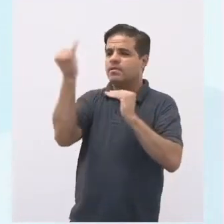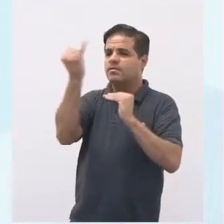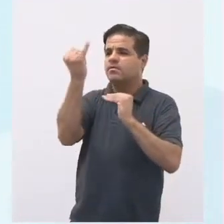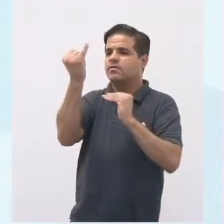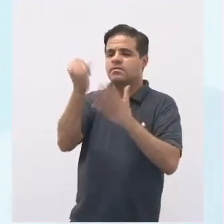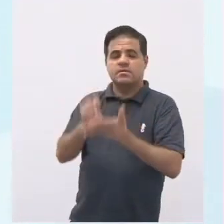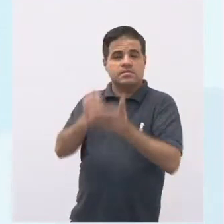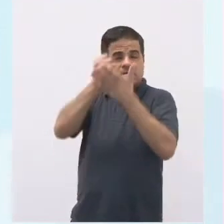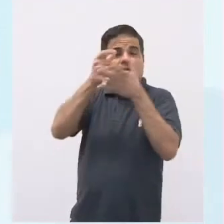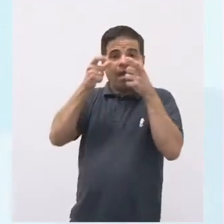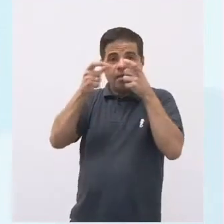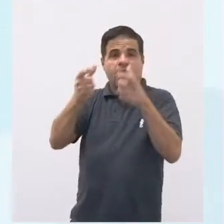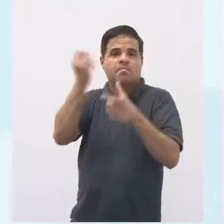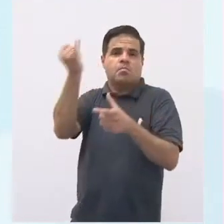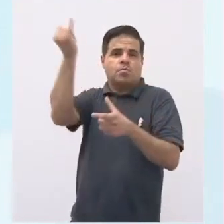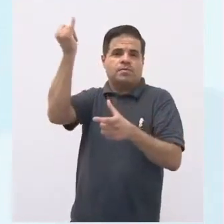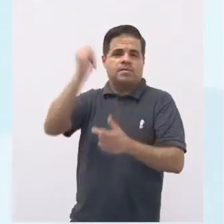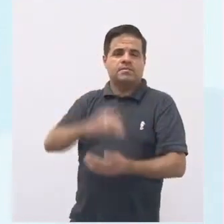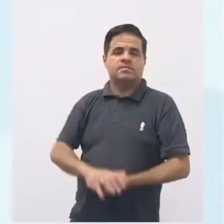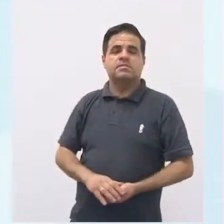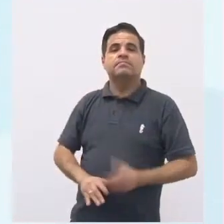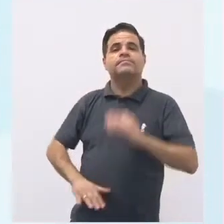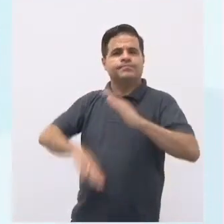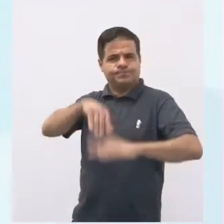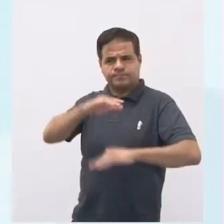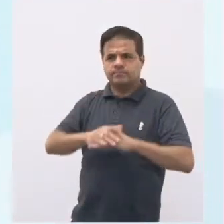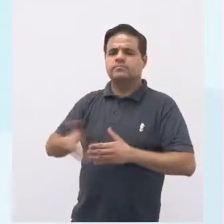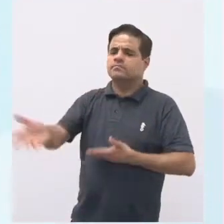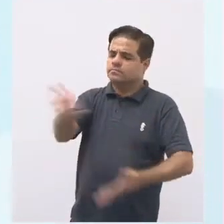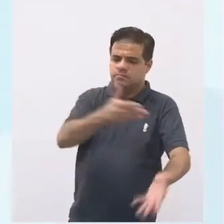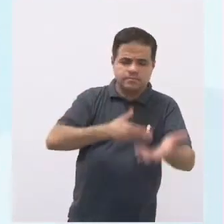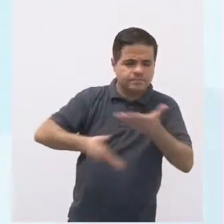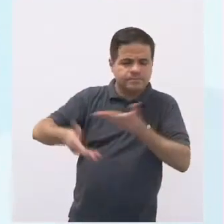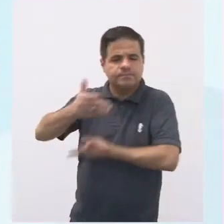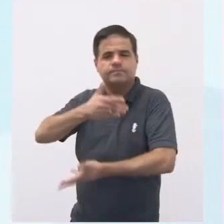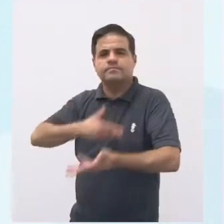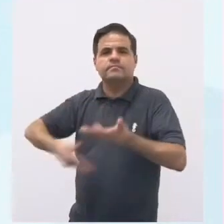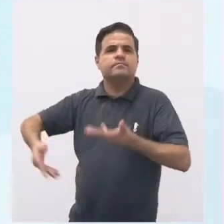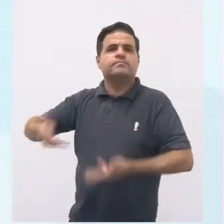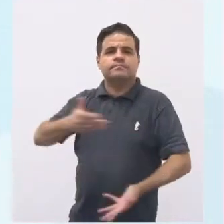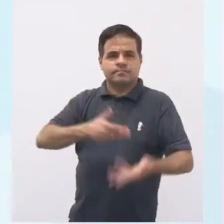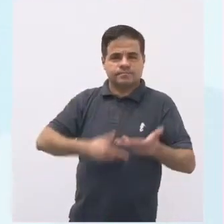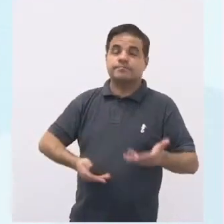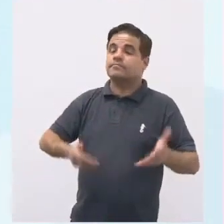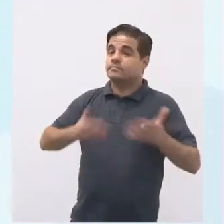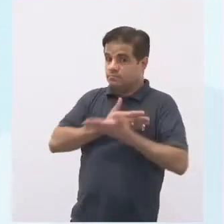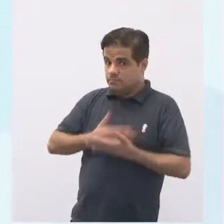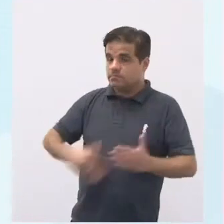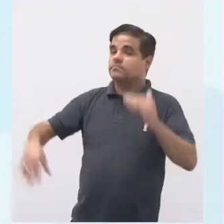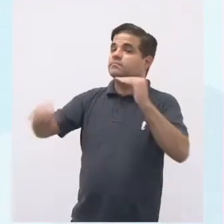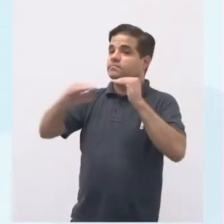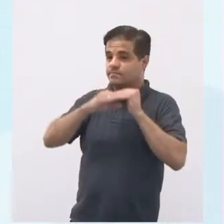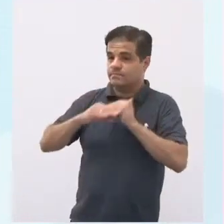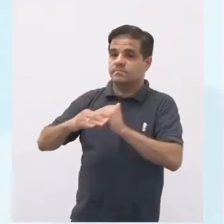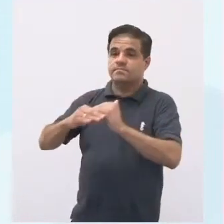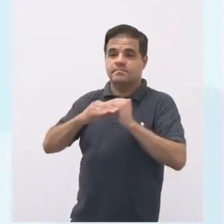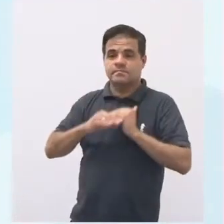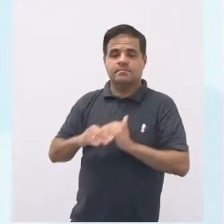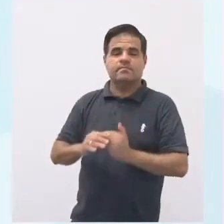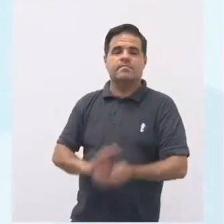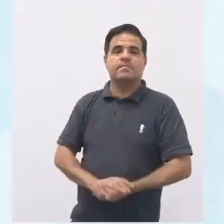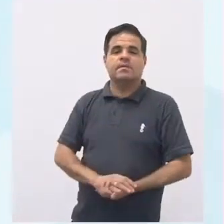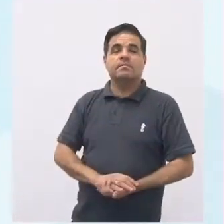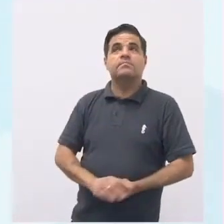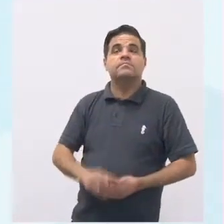ser levado em consideração. As ações, elas são compartilhadas e compatibilizadas.